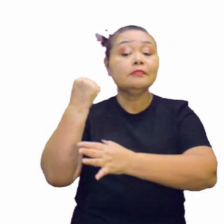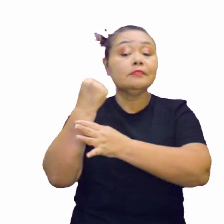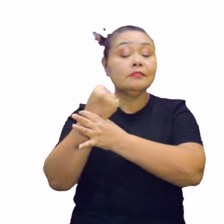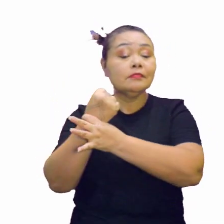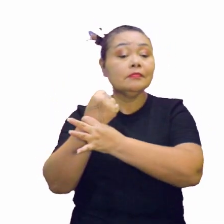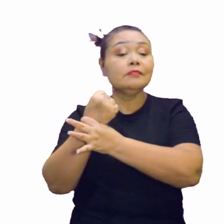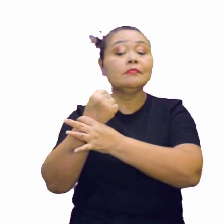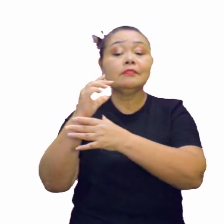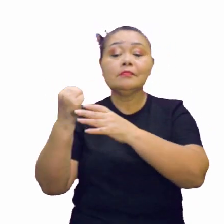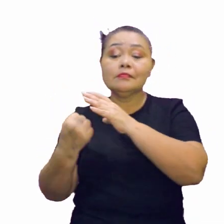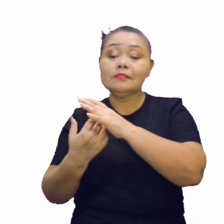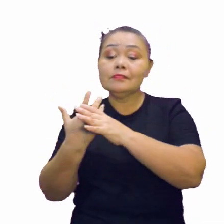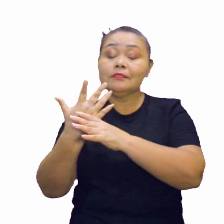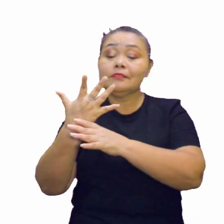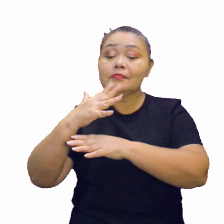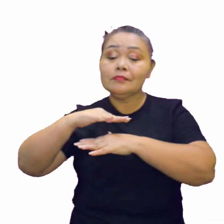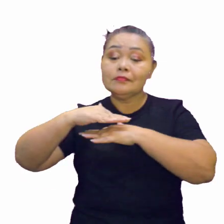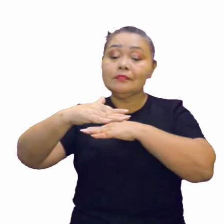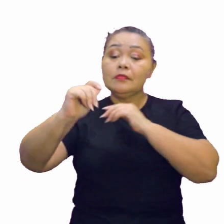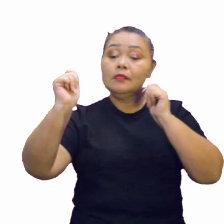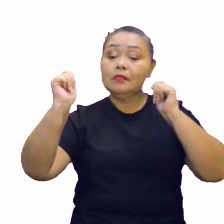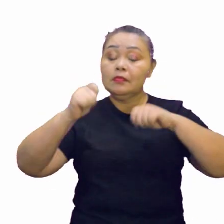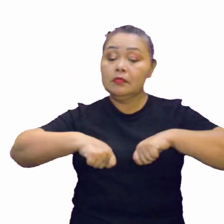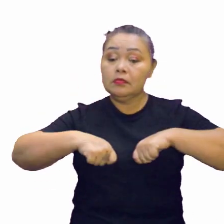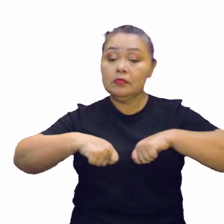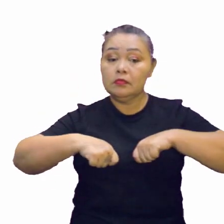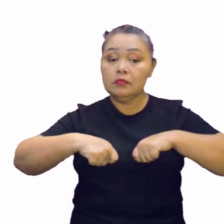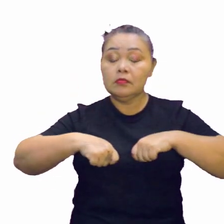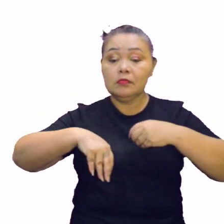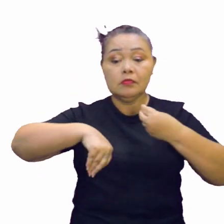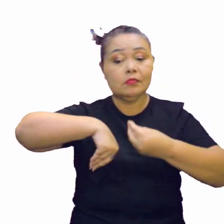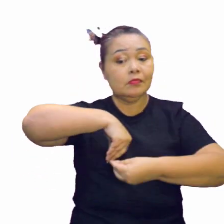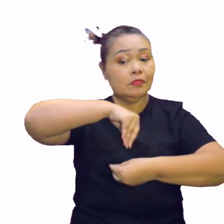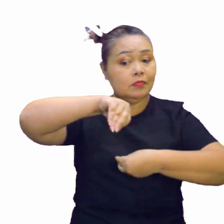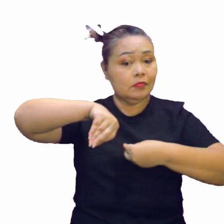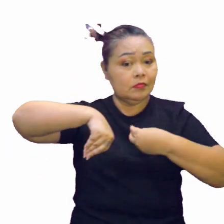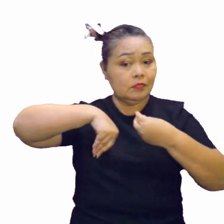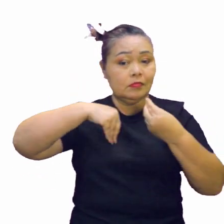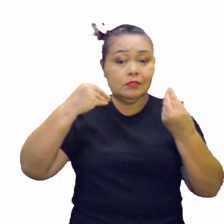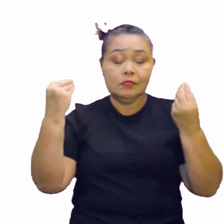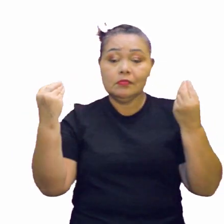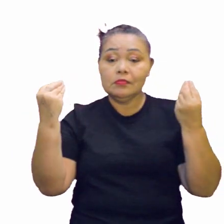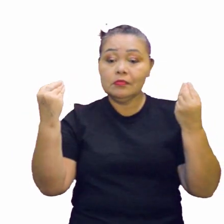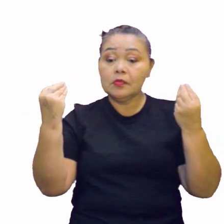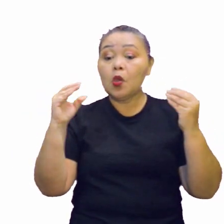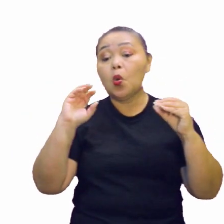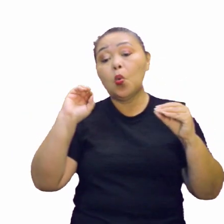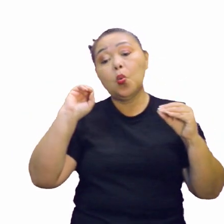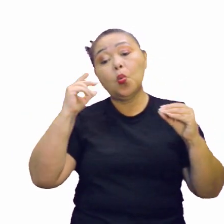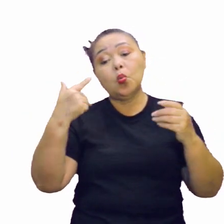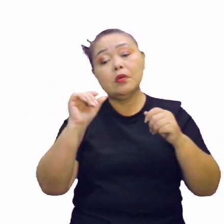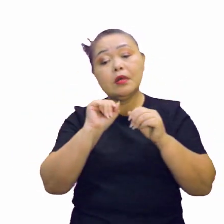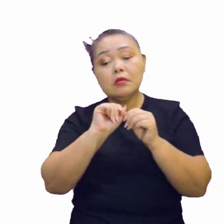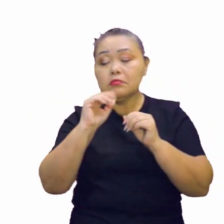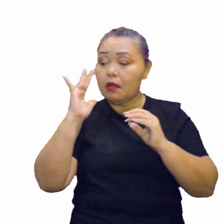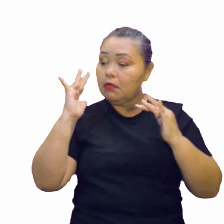nas áreas possam ser, sim, misturadas com os componentes ou